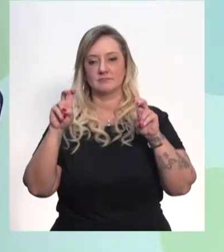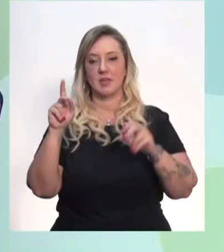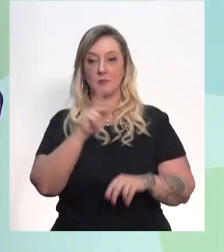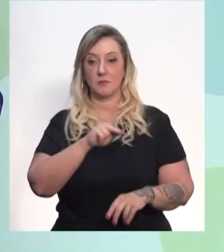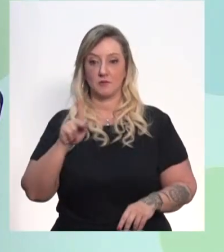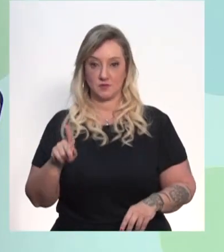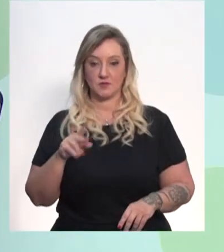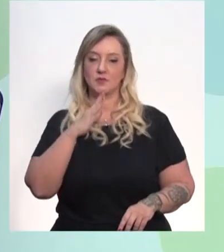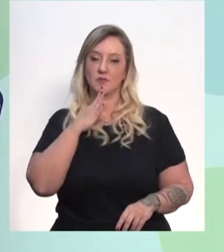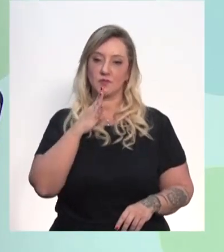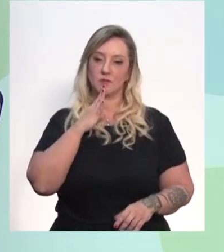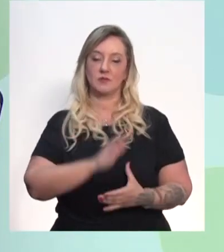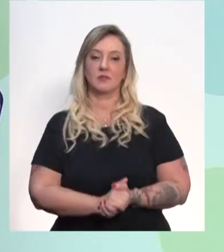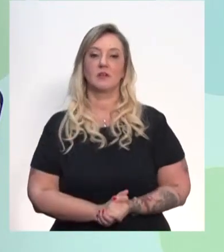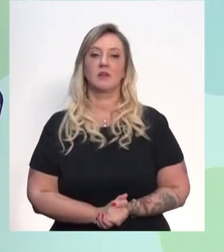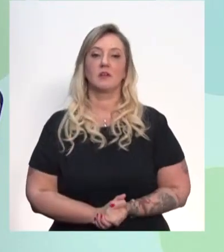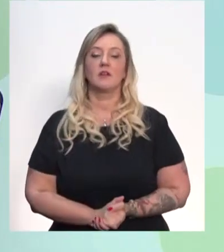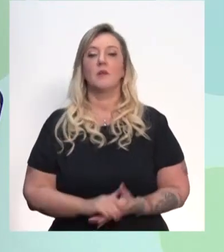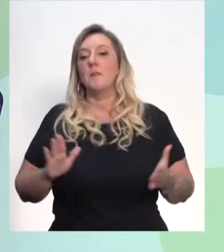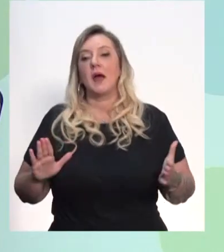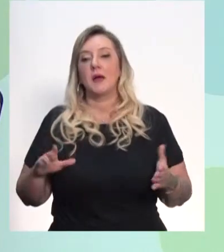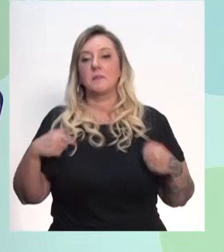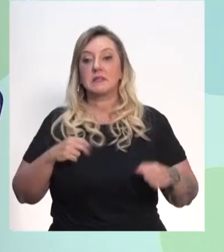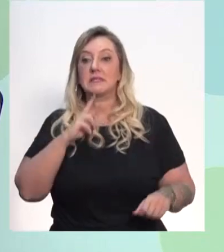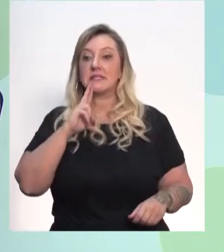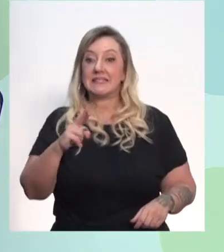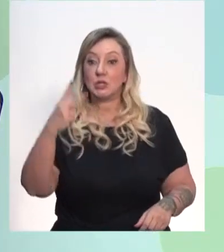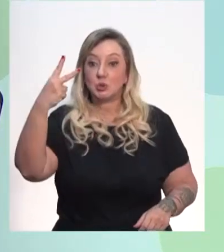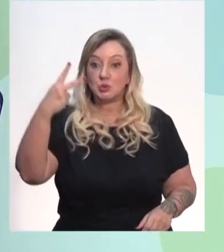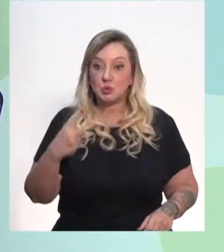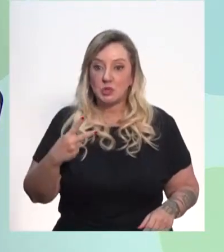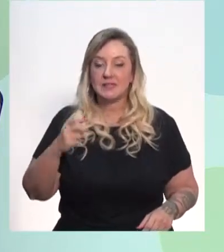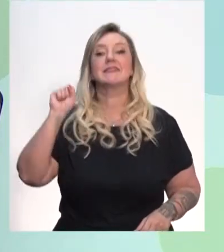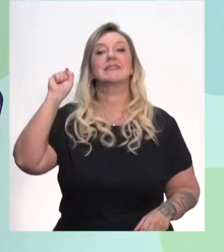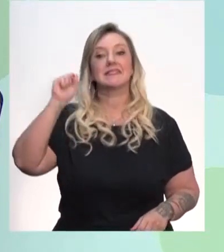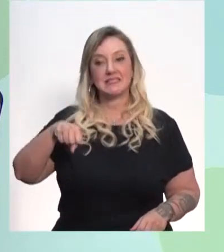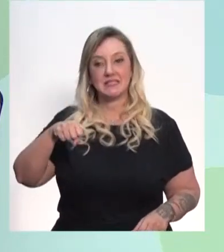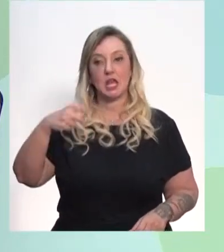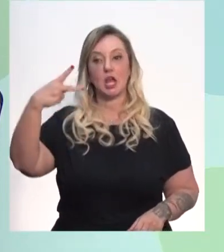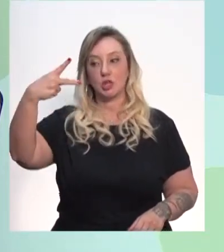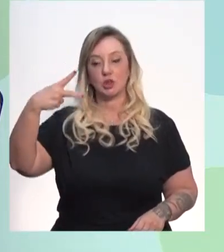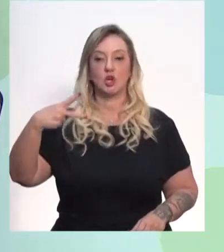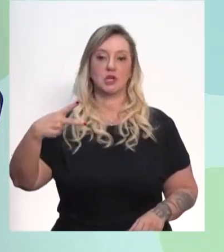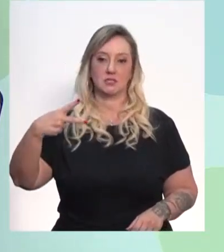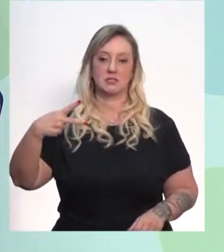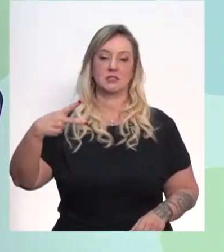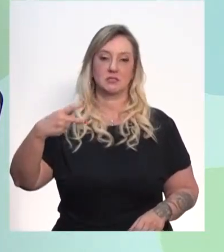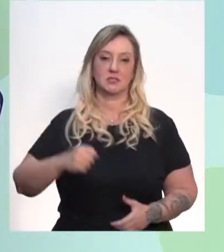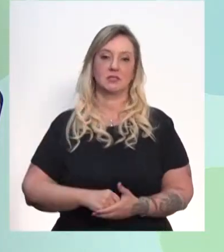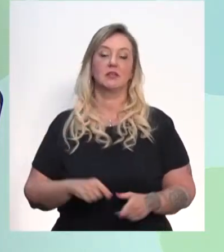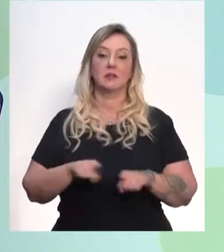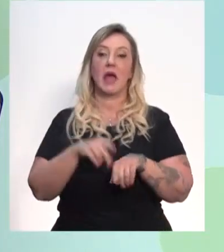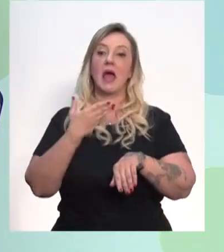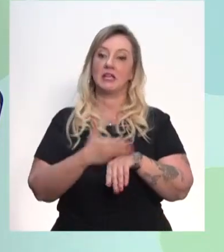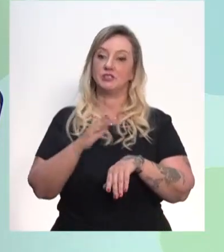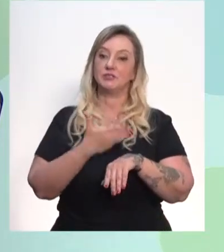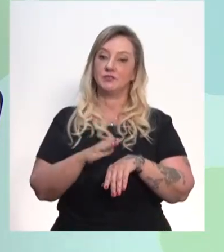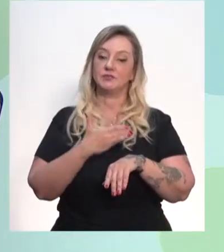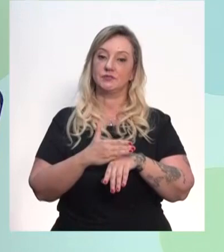ferramentas tecnológicas. Vou pedir para voltar para o slide lá. O quarto item, o último item da nossa pauta,